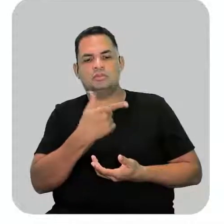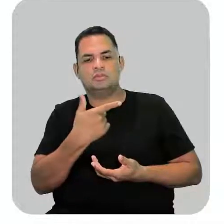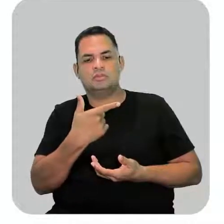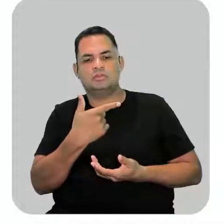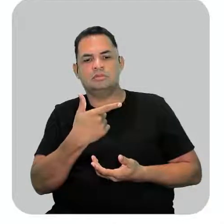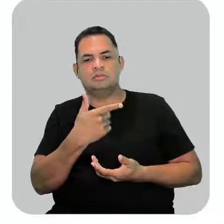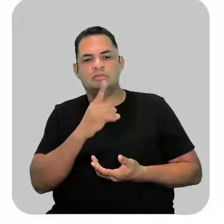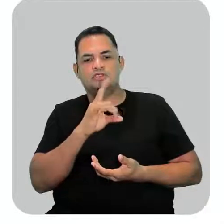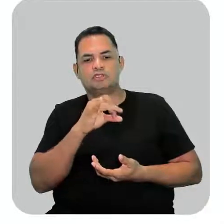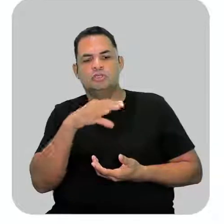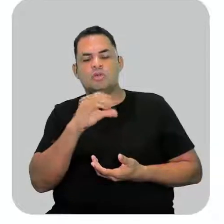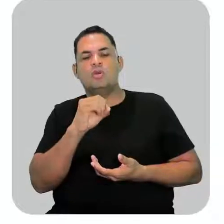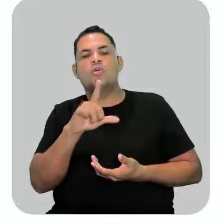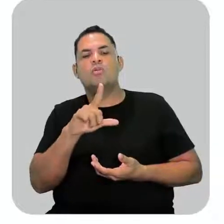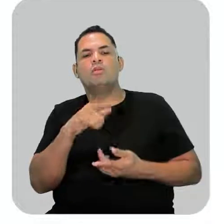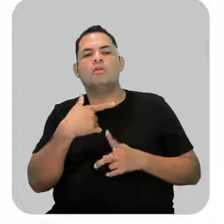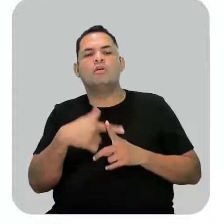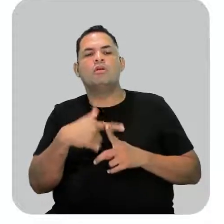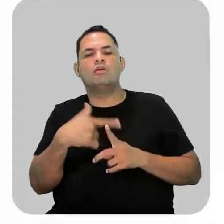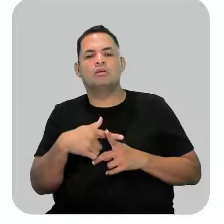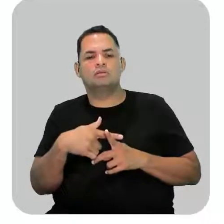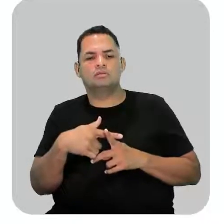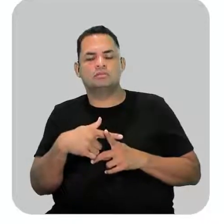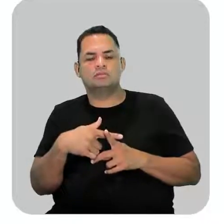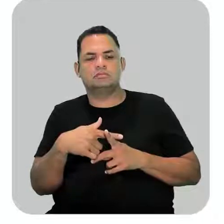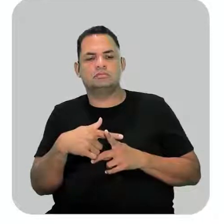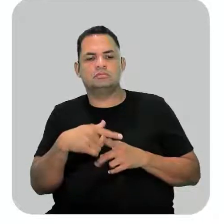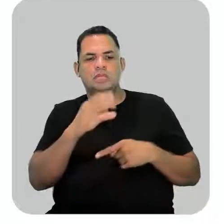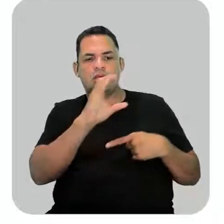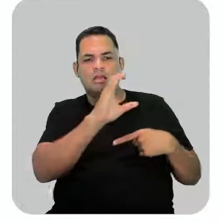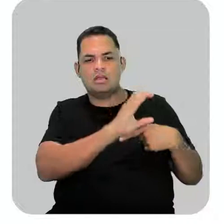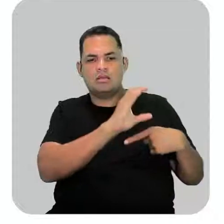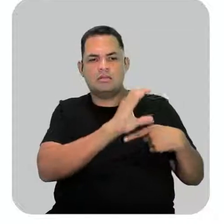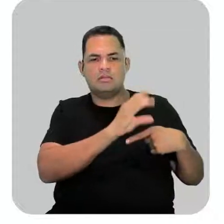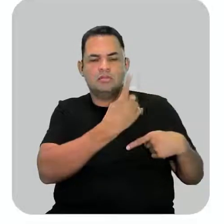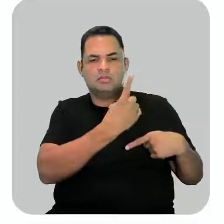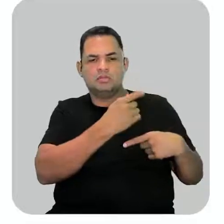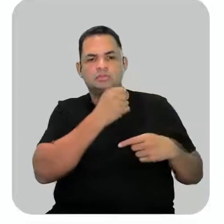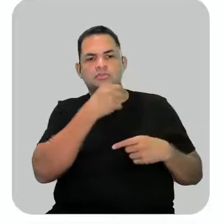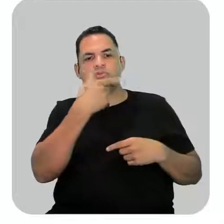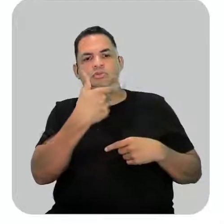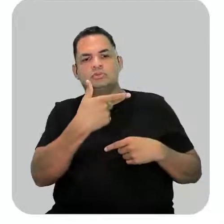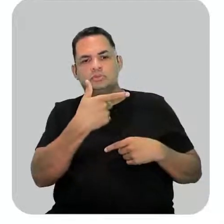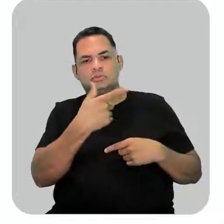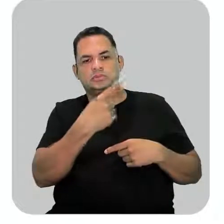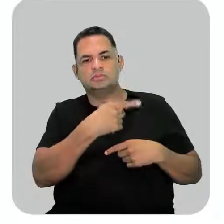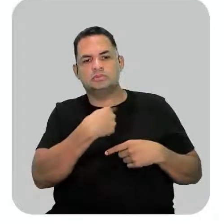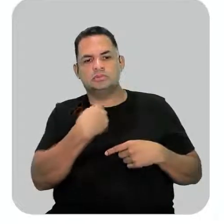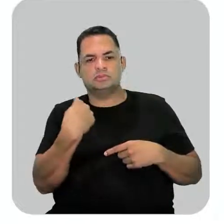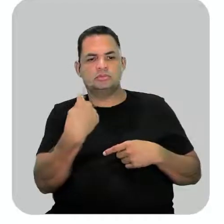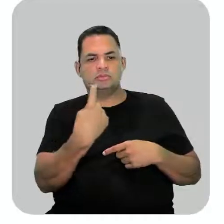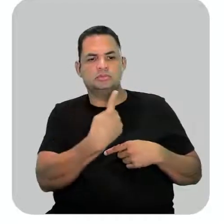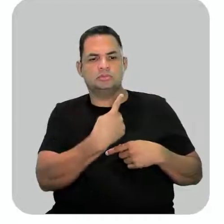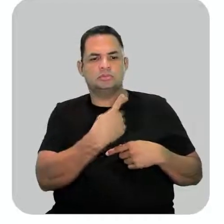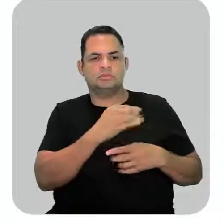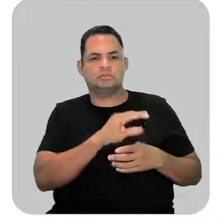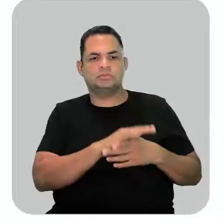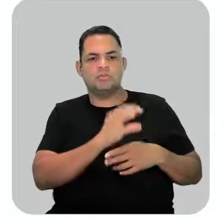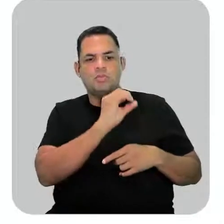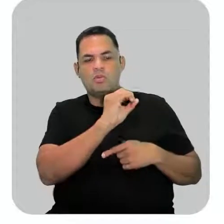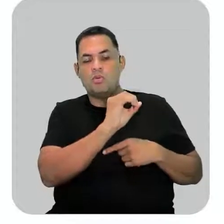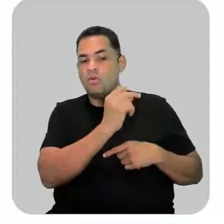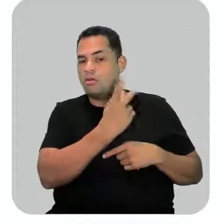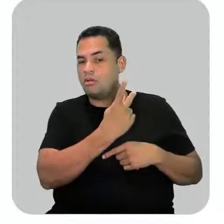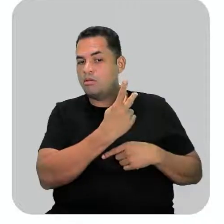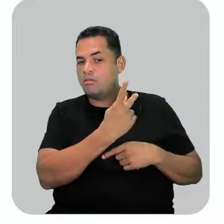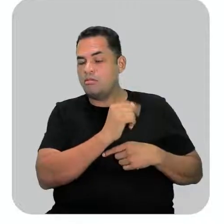1,2 diol. Por quê? Porque no carbono 1, no carbono 2, nós temos a hidroxila, ó.